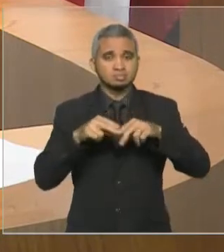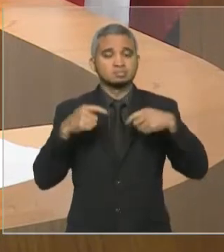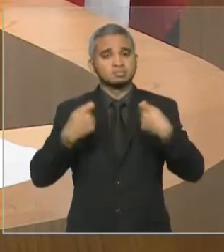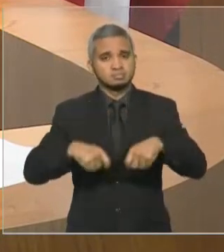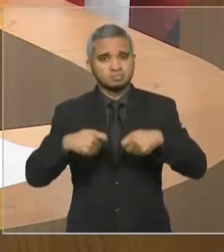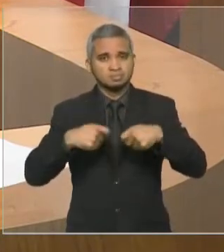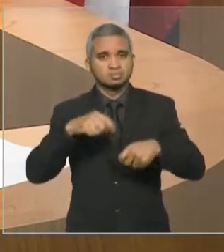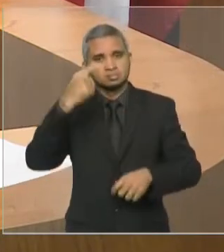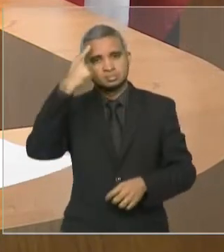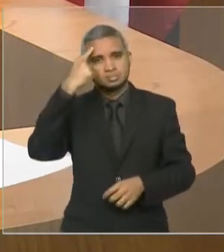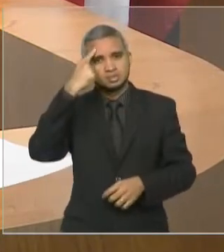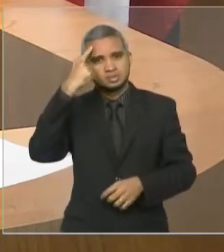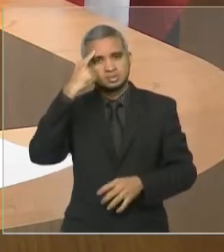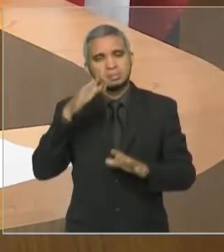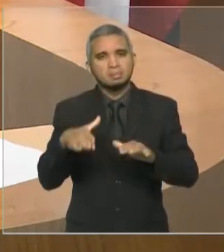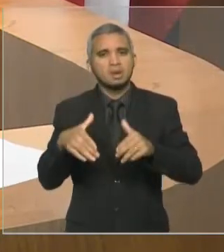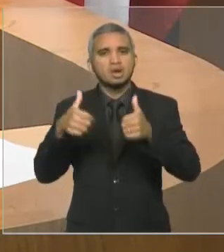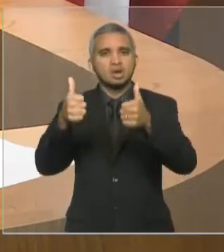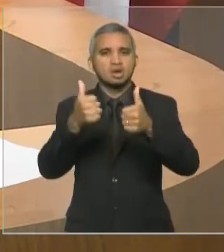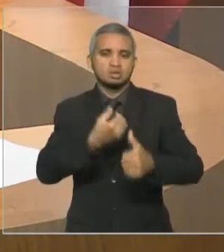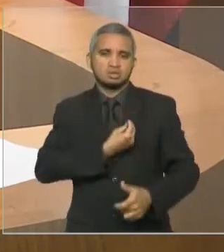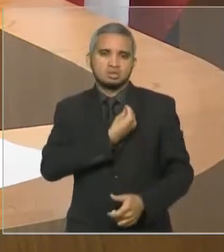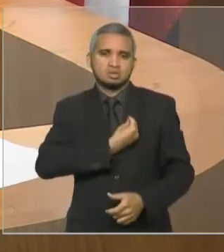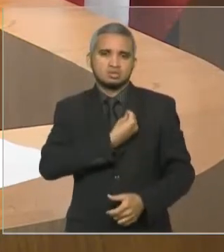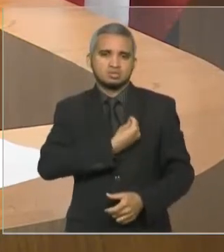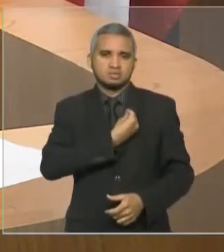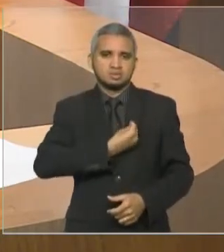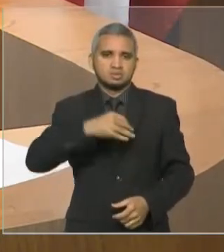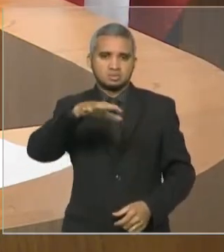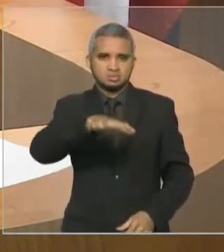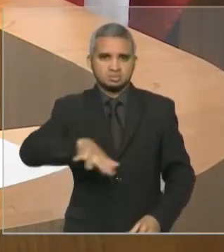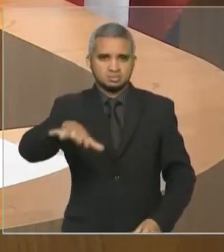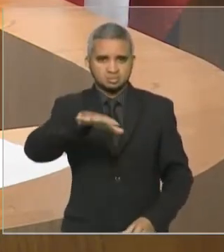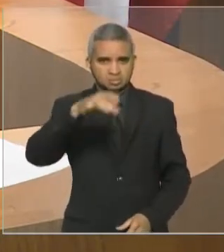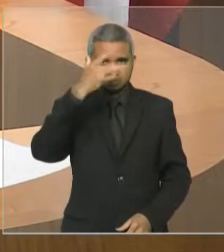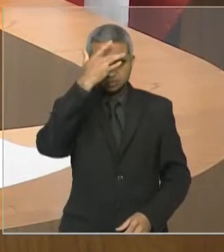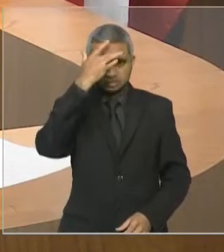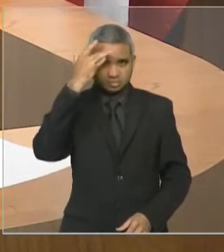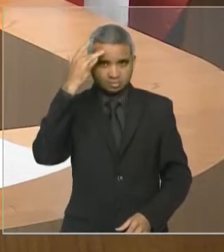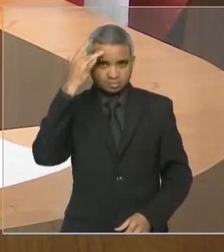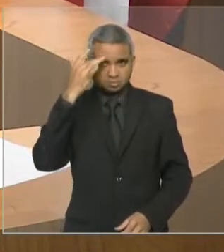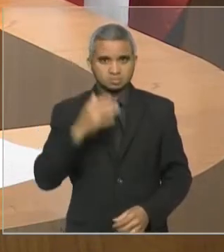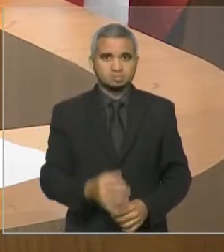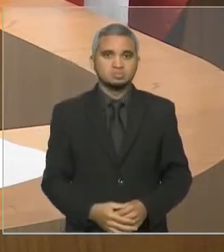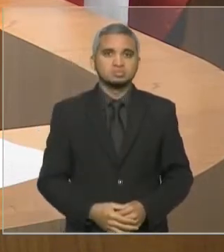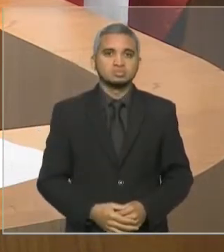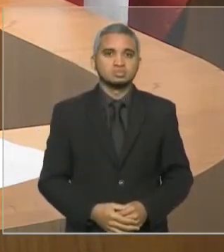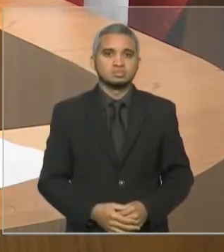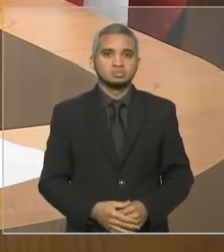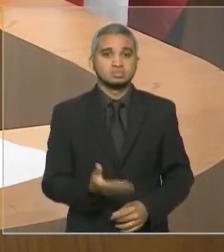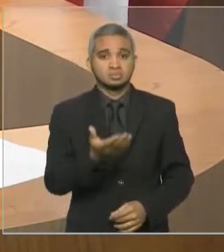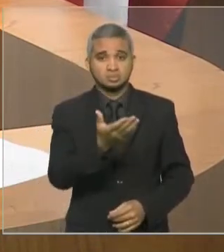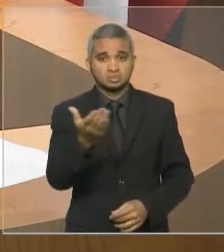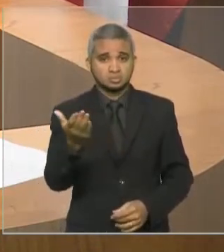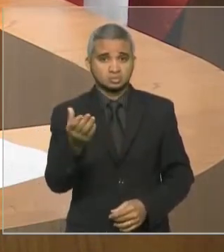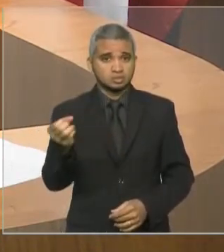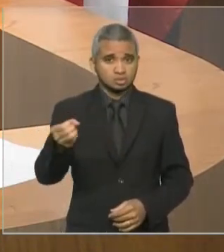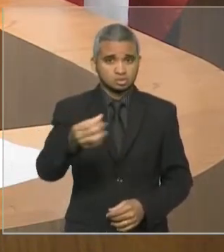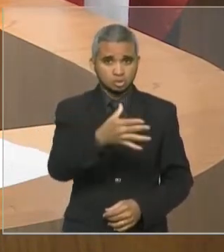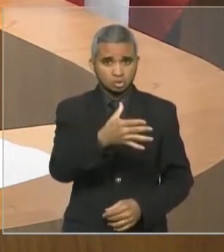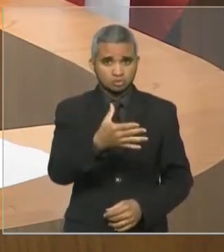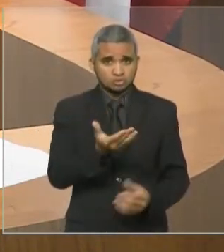sempre em melhorar a qualidade de vida das pessoas. Os jovens parlamentares que aqui chegam, acredito,